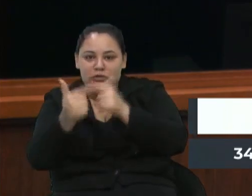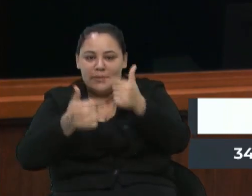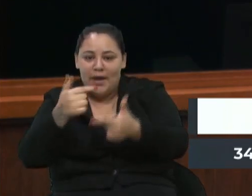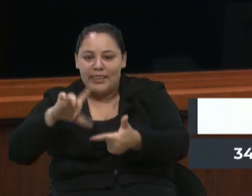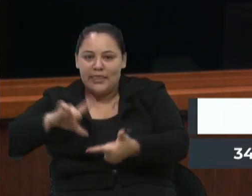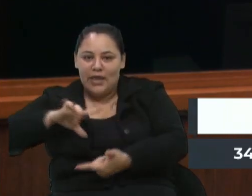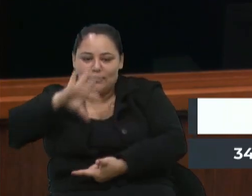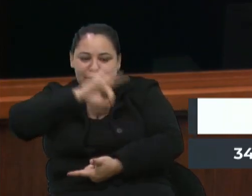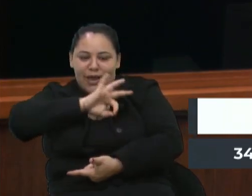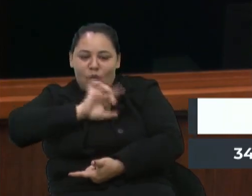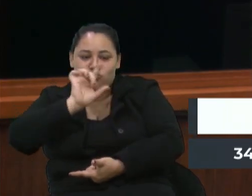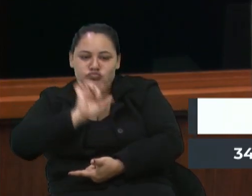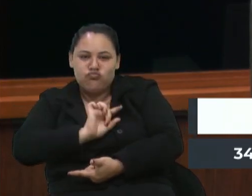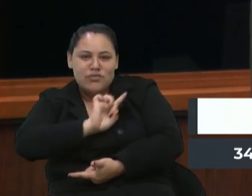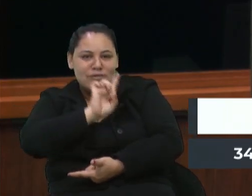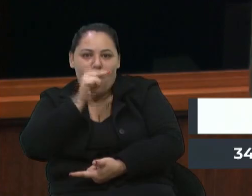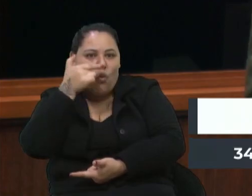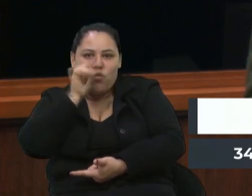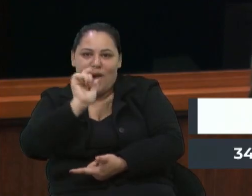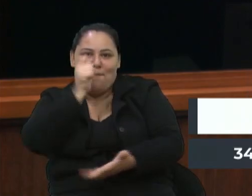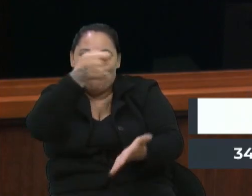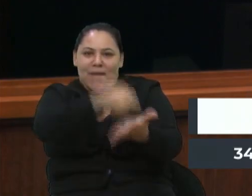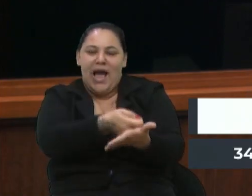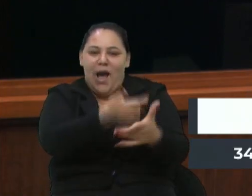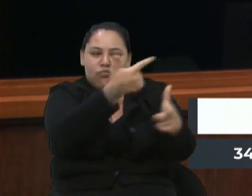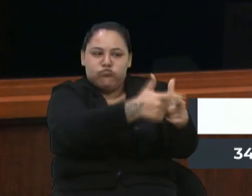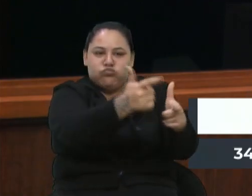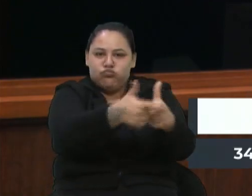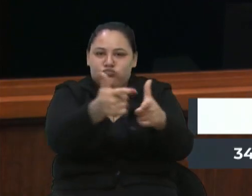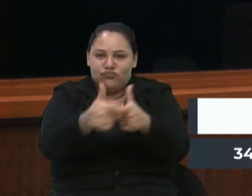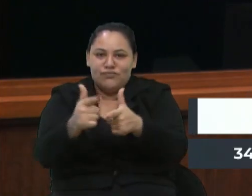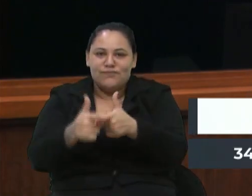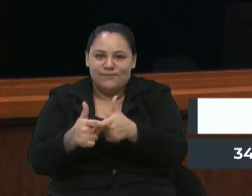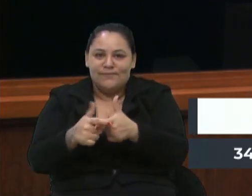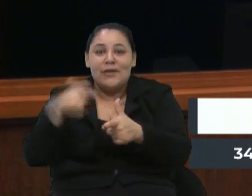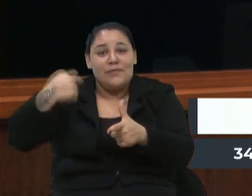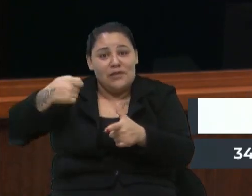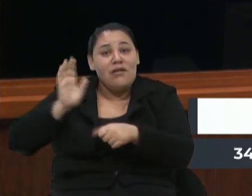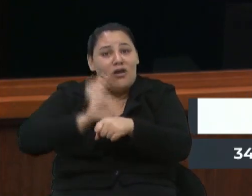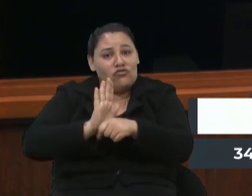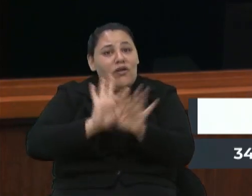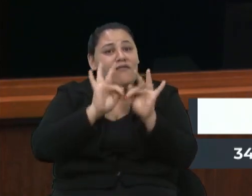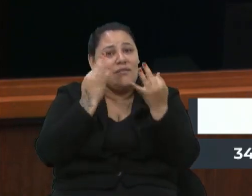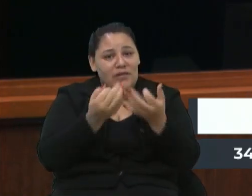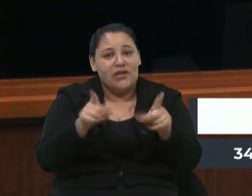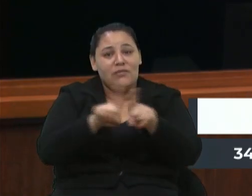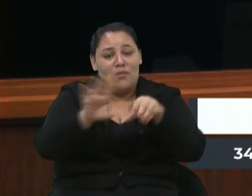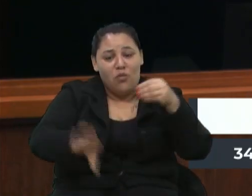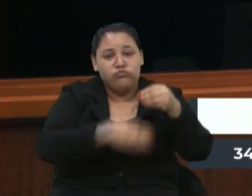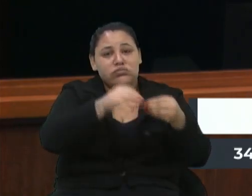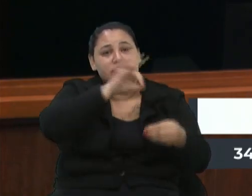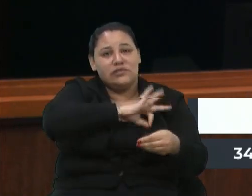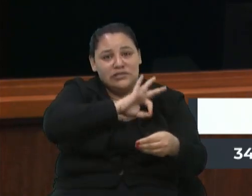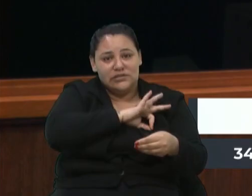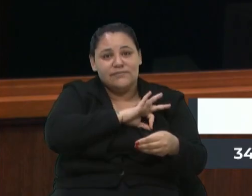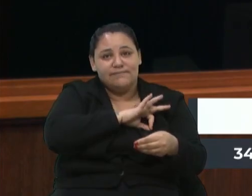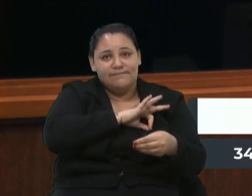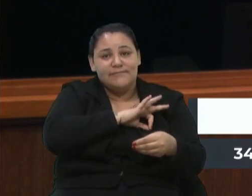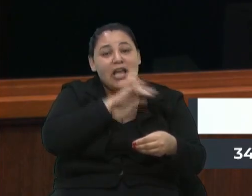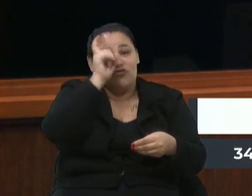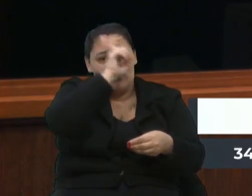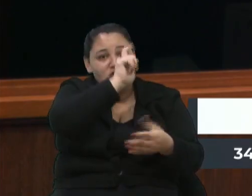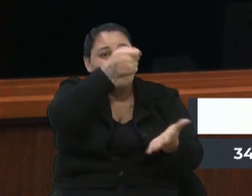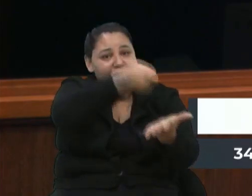salário razoável, precisam muitas vezes ainda ser ajudadas pelas famílias, e isso